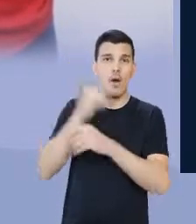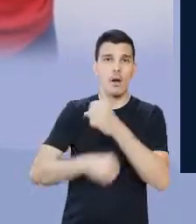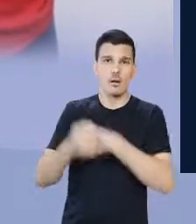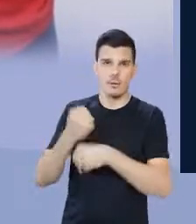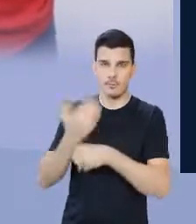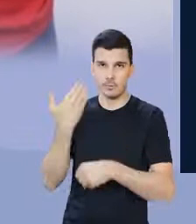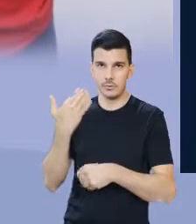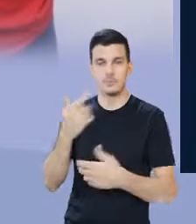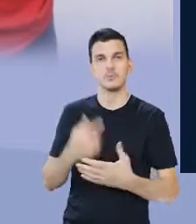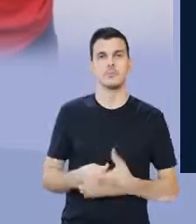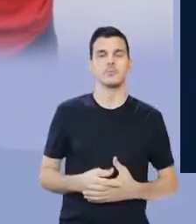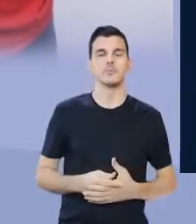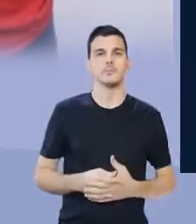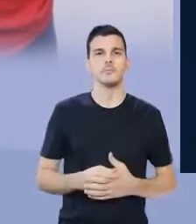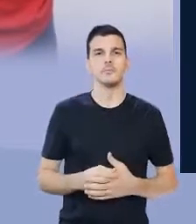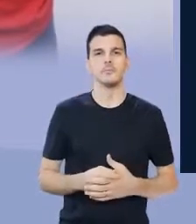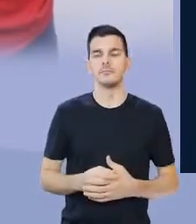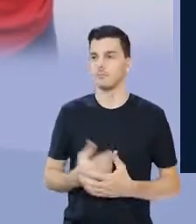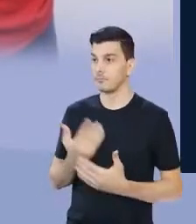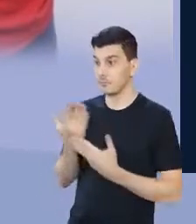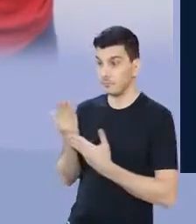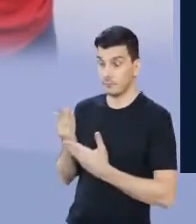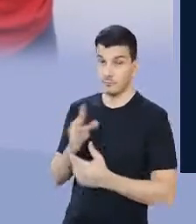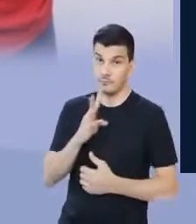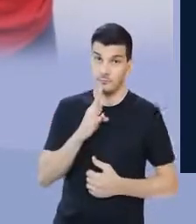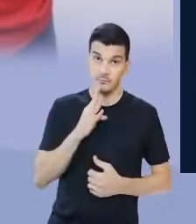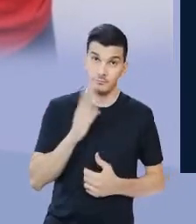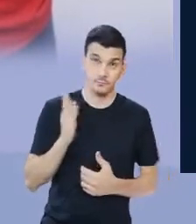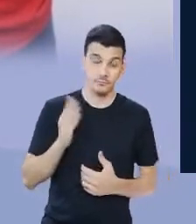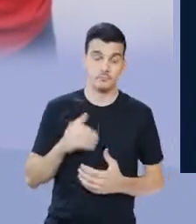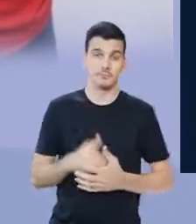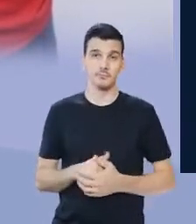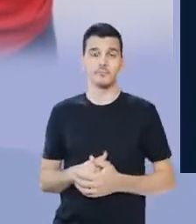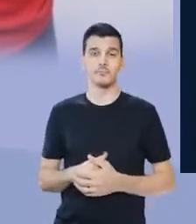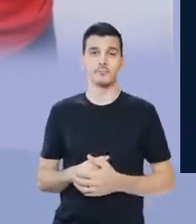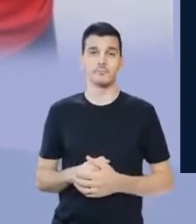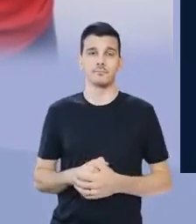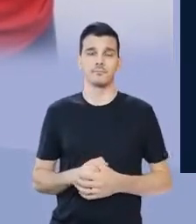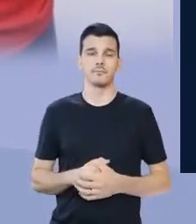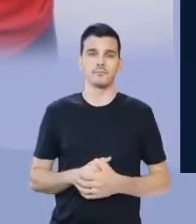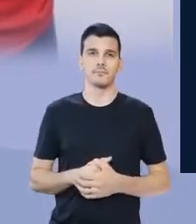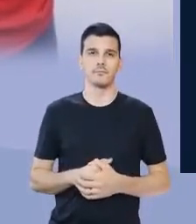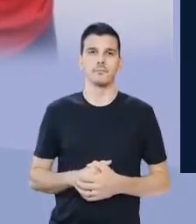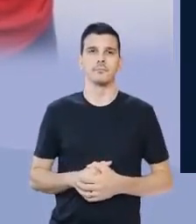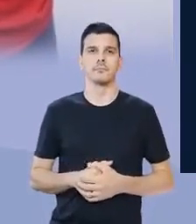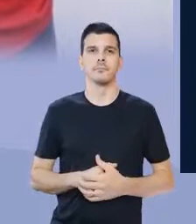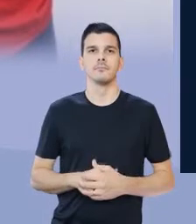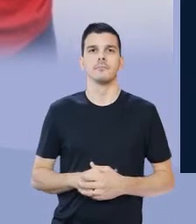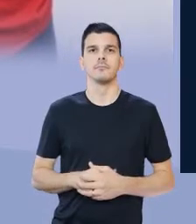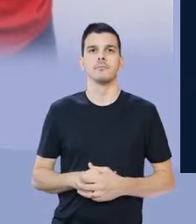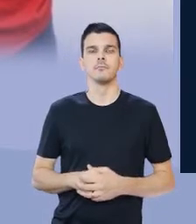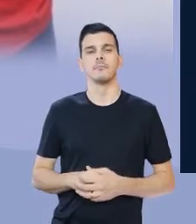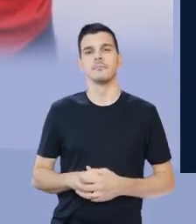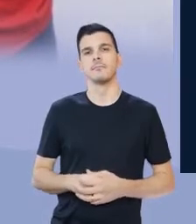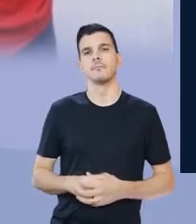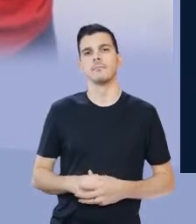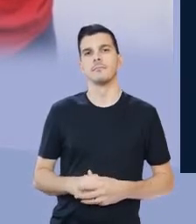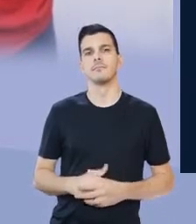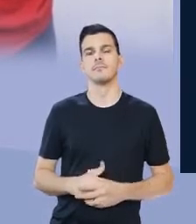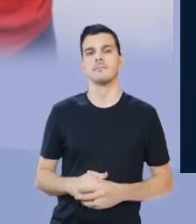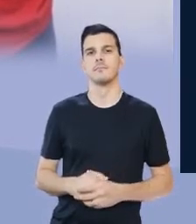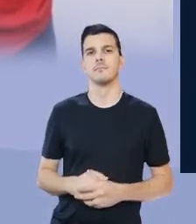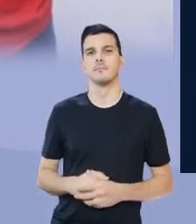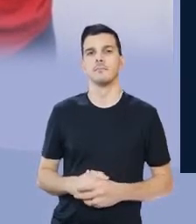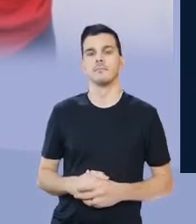ano passado. She lived in England last decade. Ela morou na Inglaterra na última década. Mary studied Japanese 3